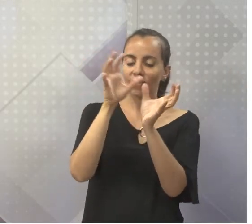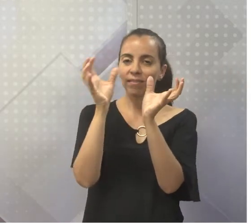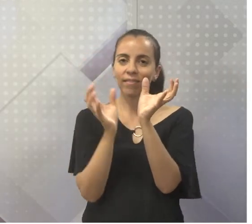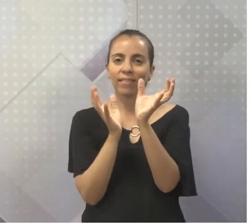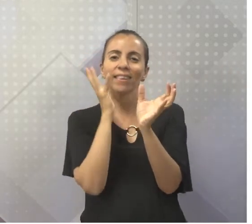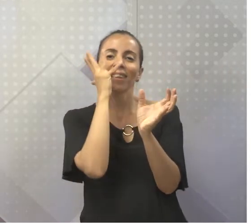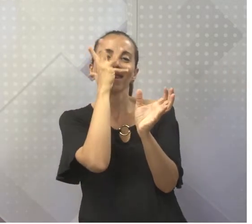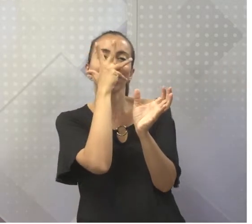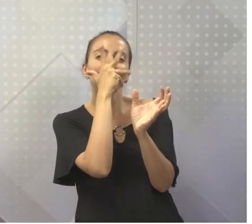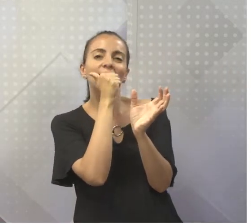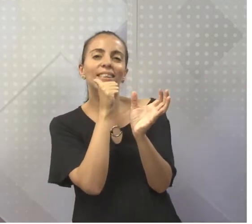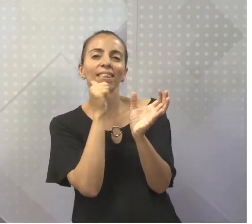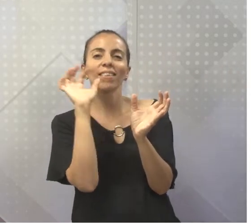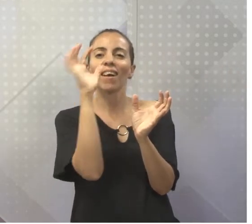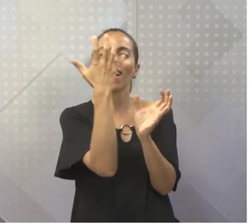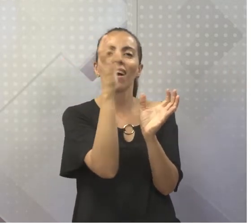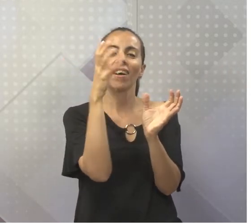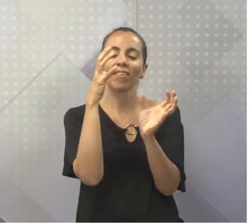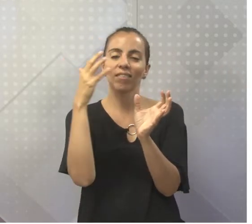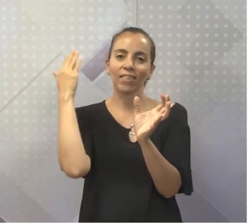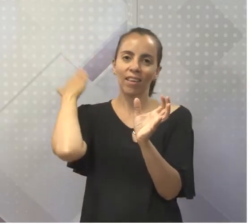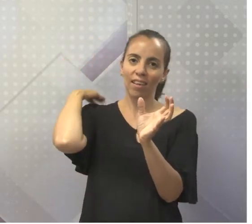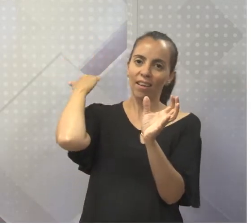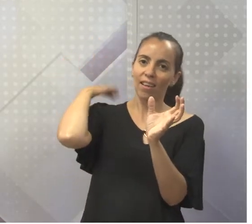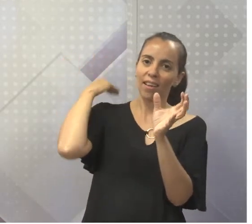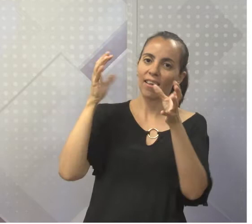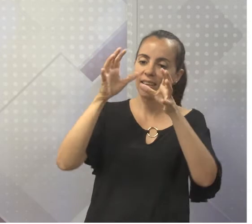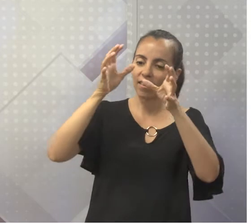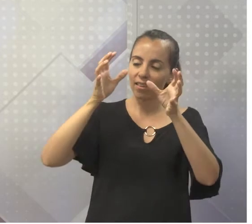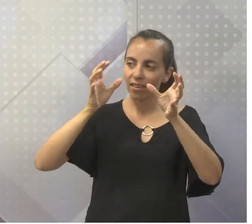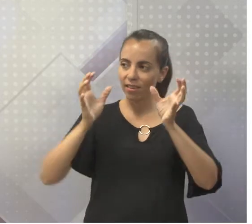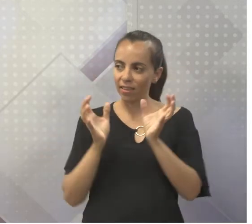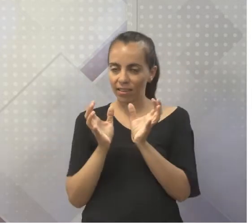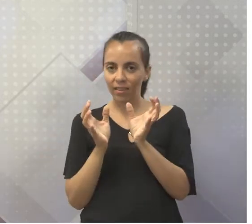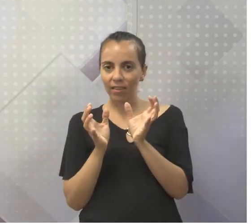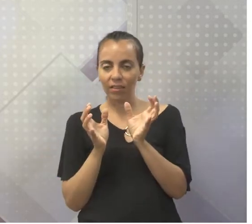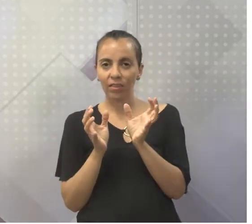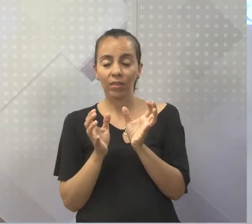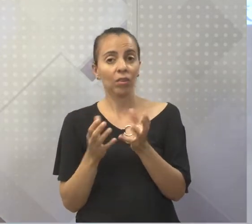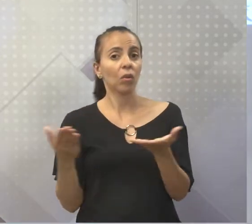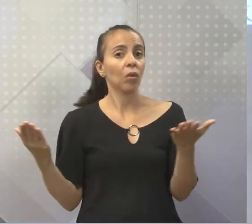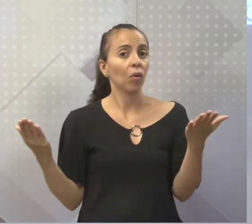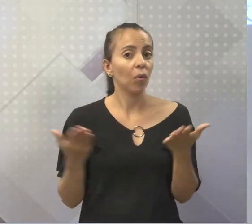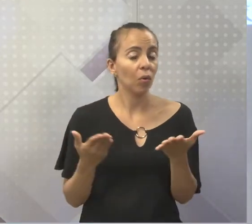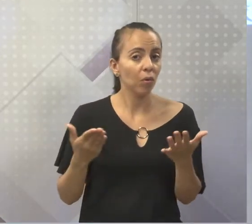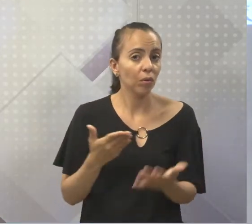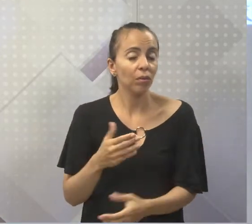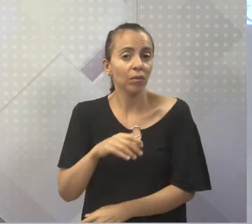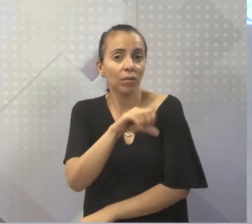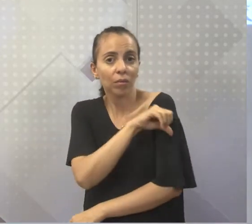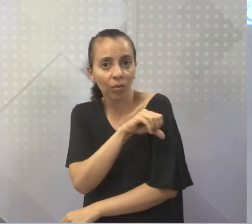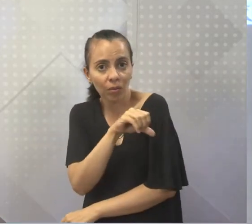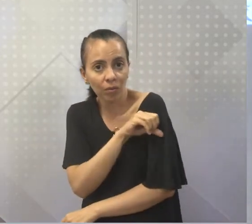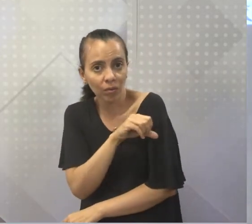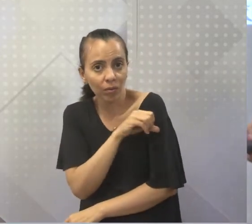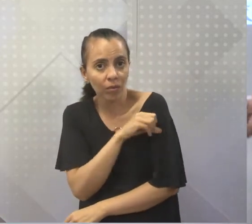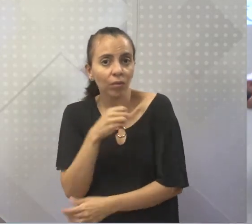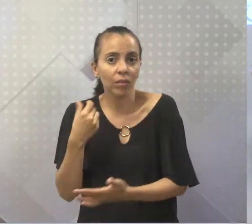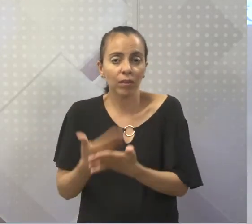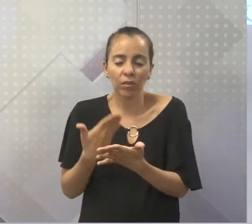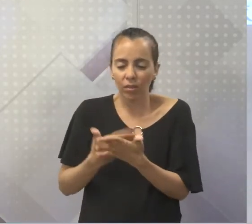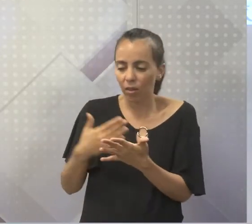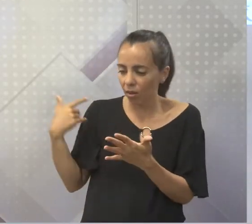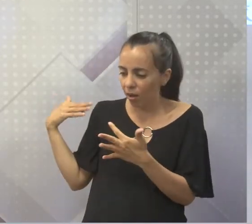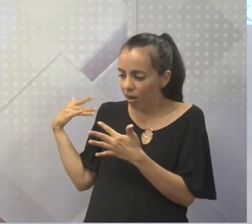burro bebê presta atenção isso aqui gente vocês estão no mundo no ano é muita coisa você já estudaram muito